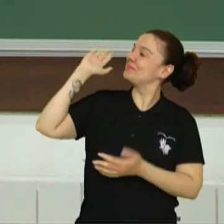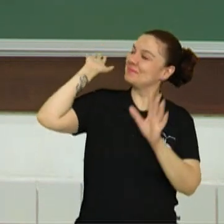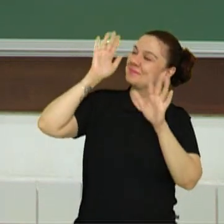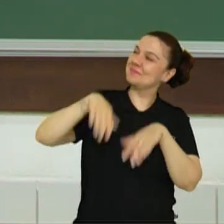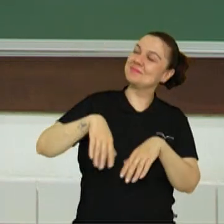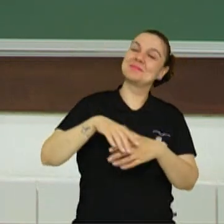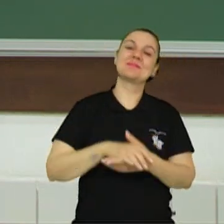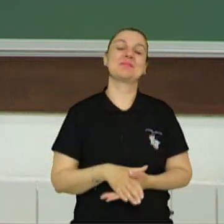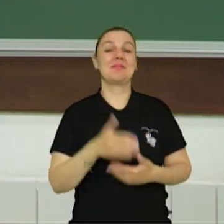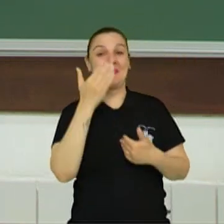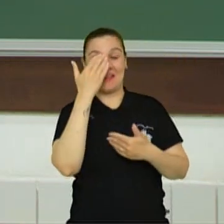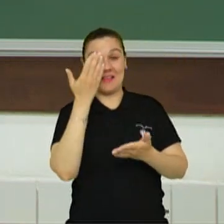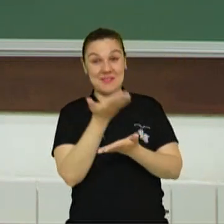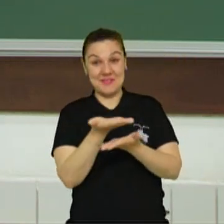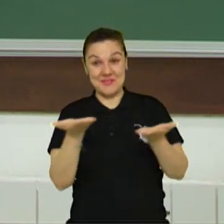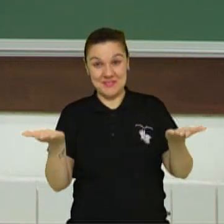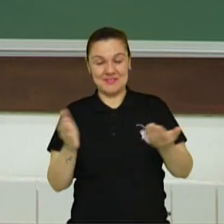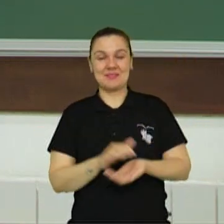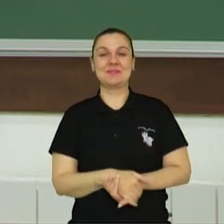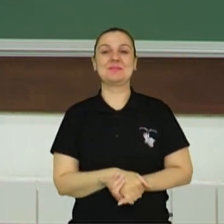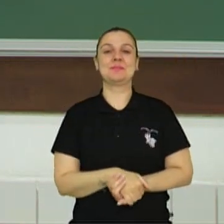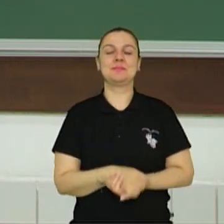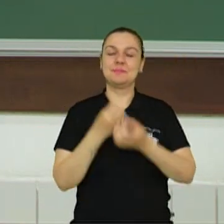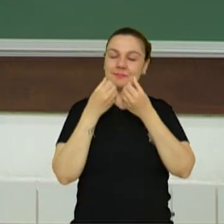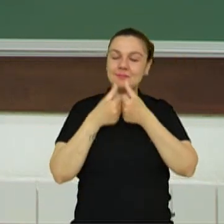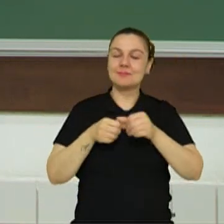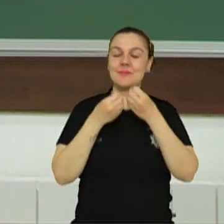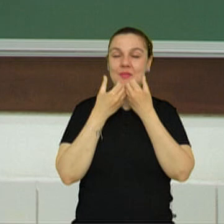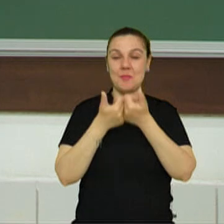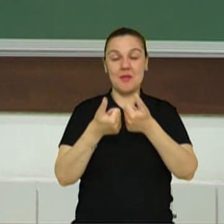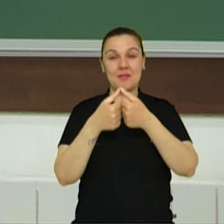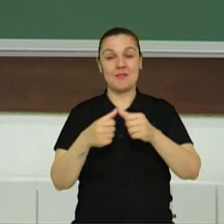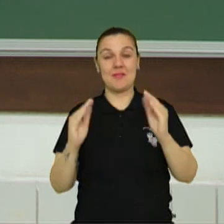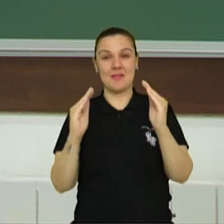hoje. Agradeço vocês também. Fiquem bem, fiquem